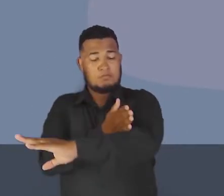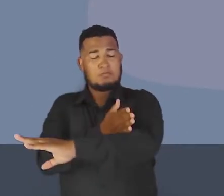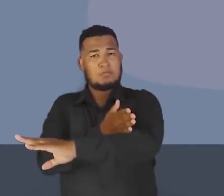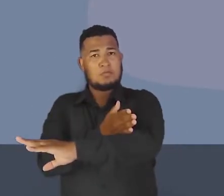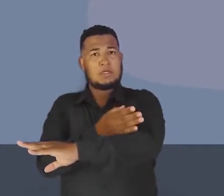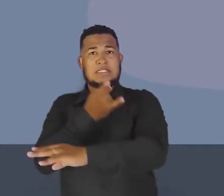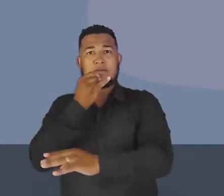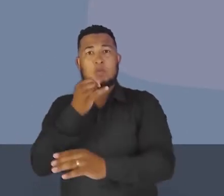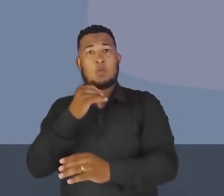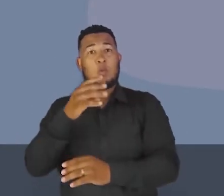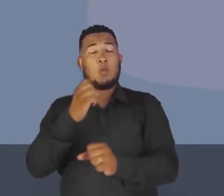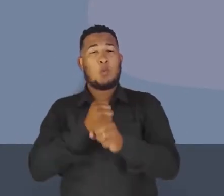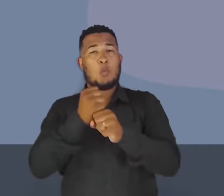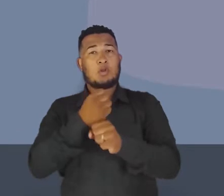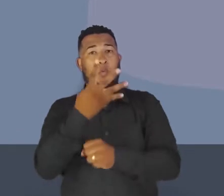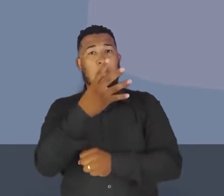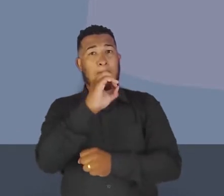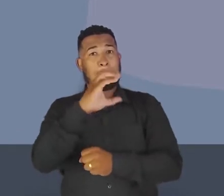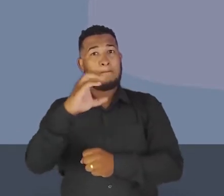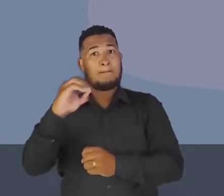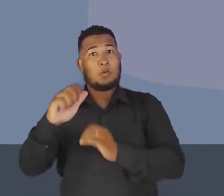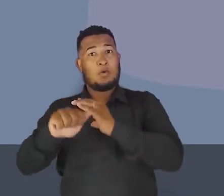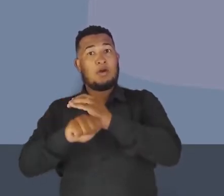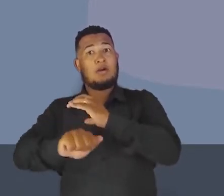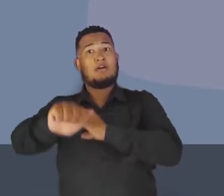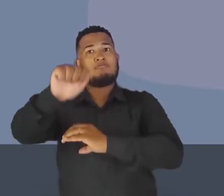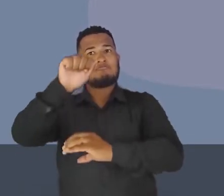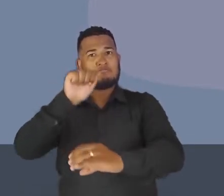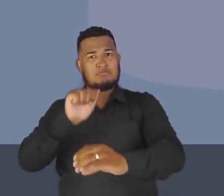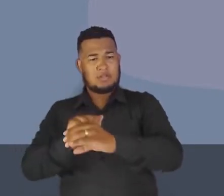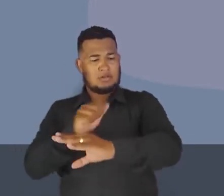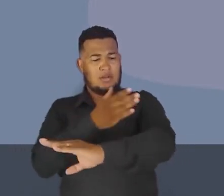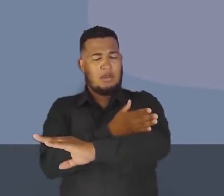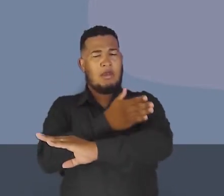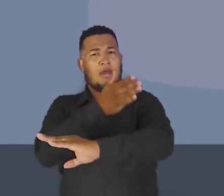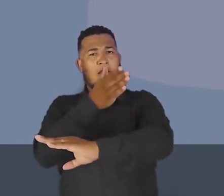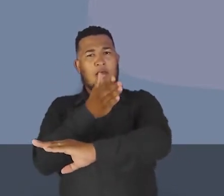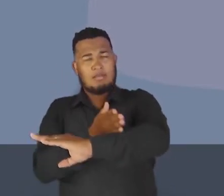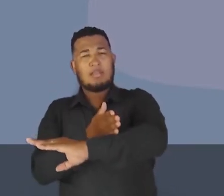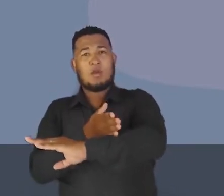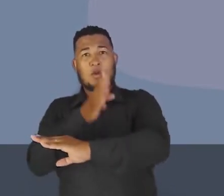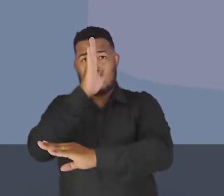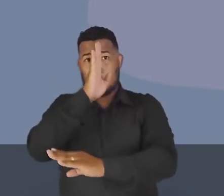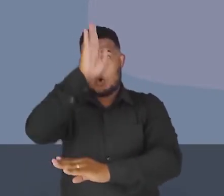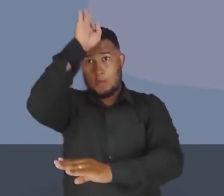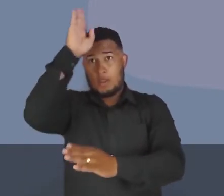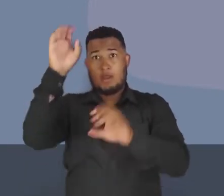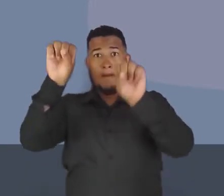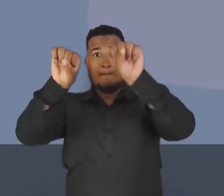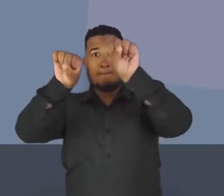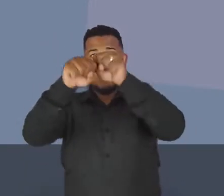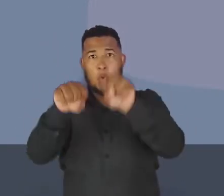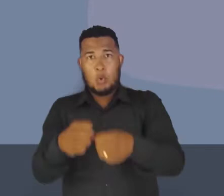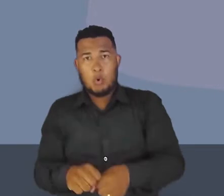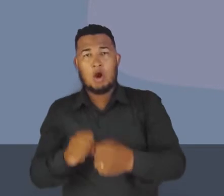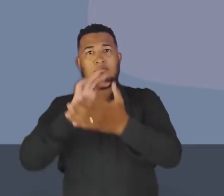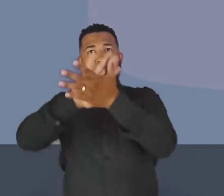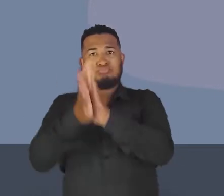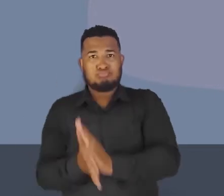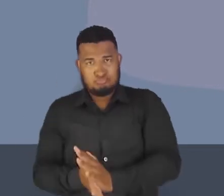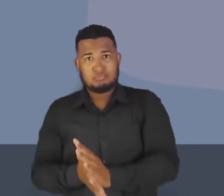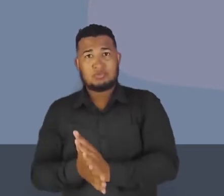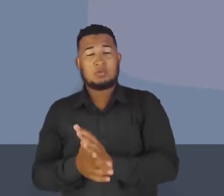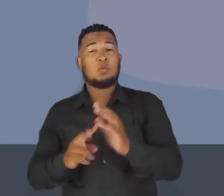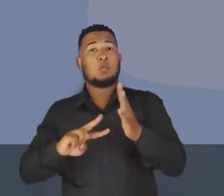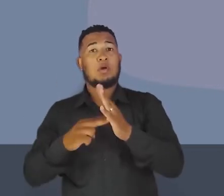4000 a.C. mais ou menos, e a queda do Império Romano do Ocidente, em 476 d.C.,